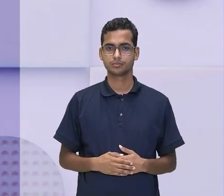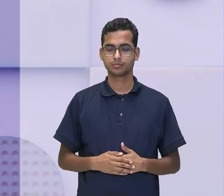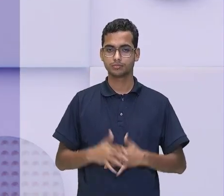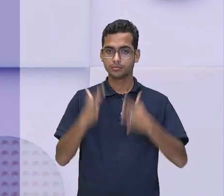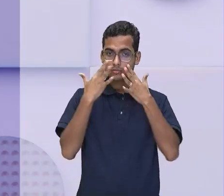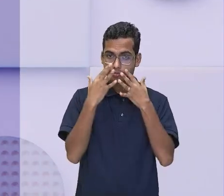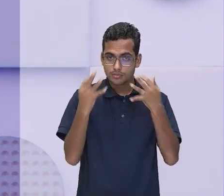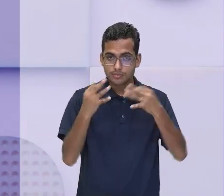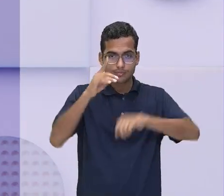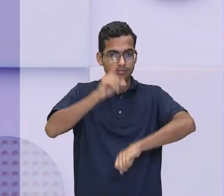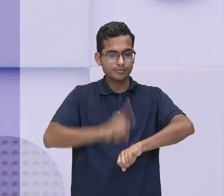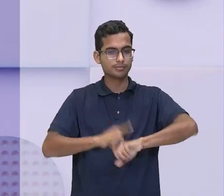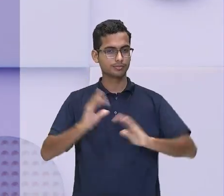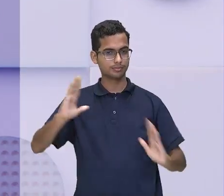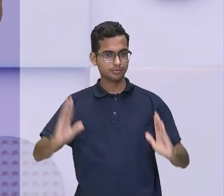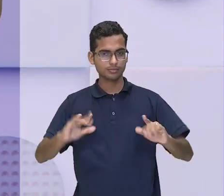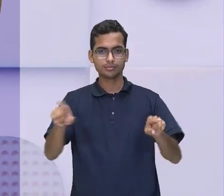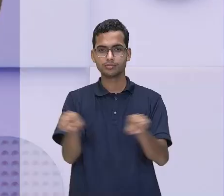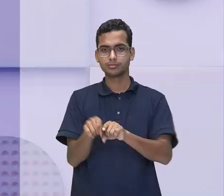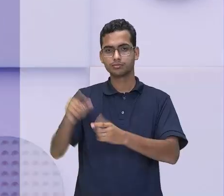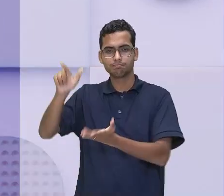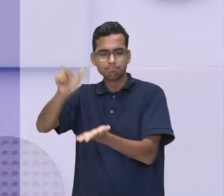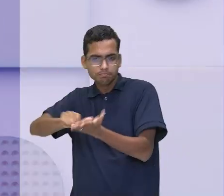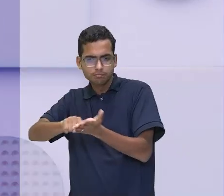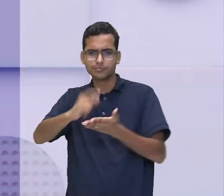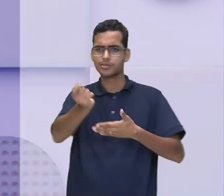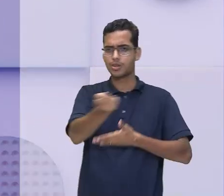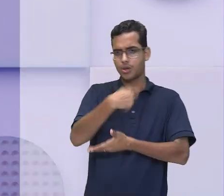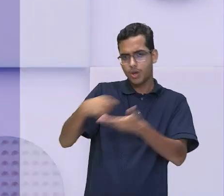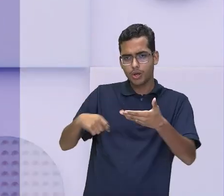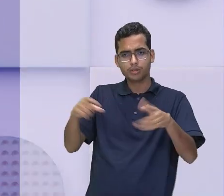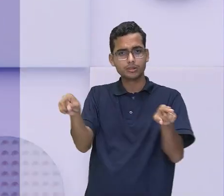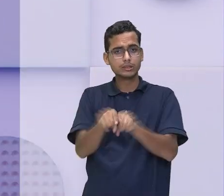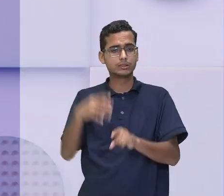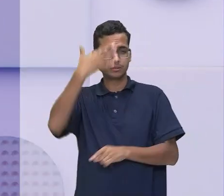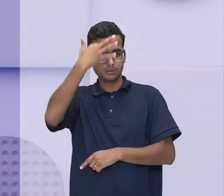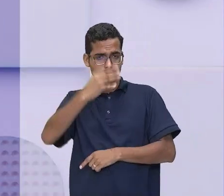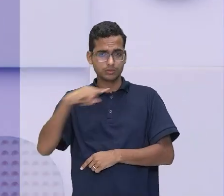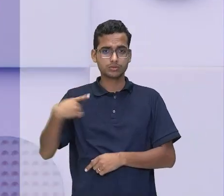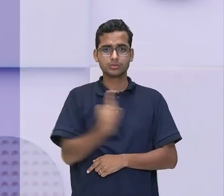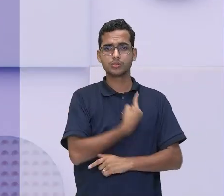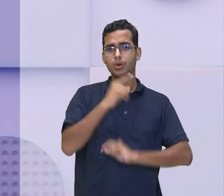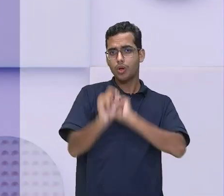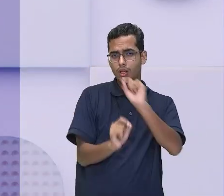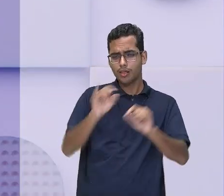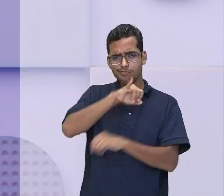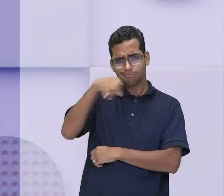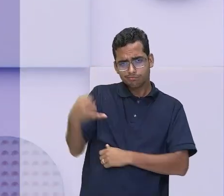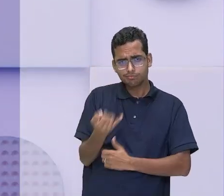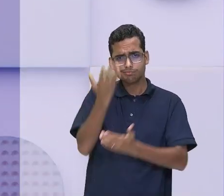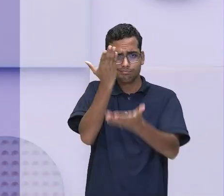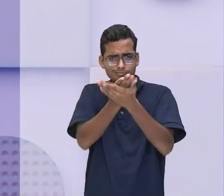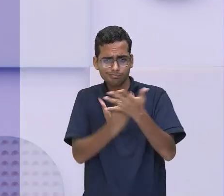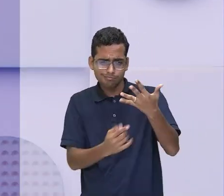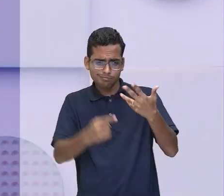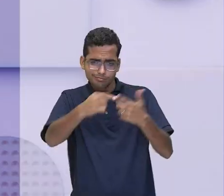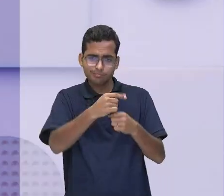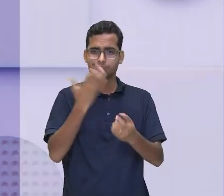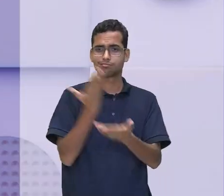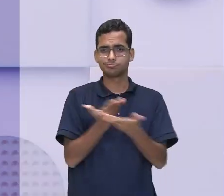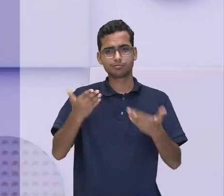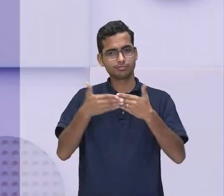atenção nesse momento, pega sua caneta, seu papel e com certeza vamos conseguir aprofundar muitas intuições na aula de